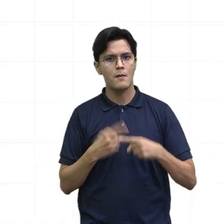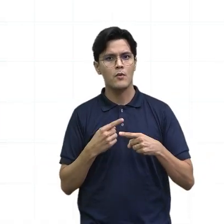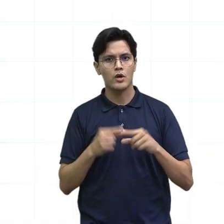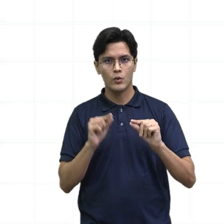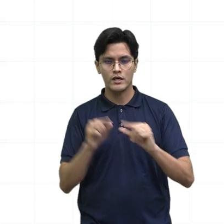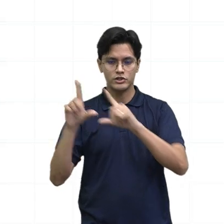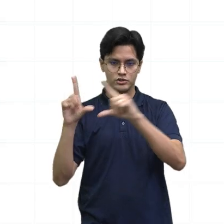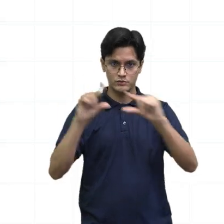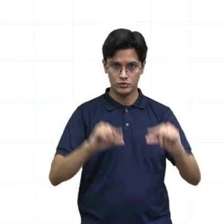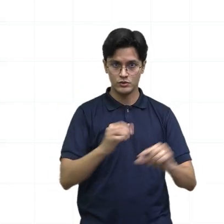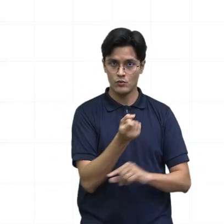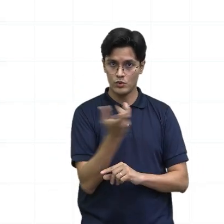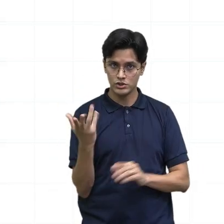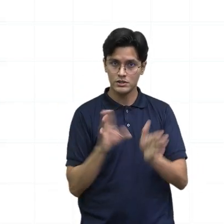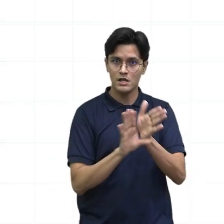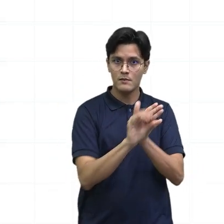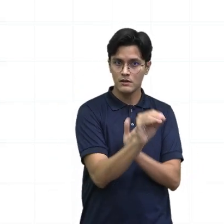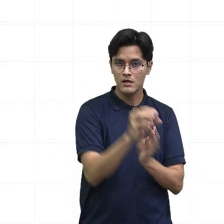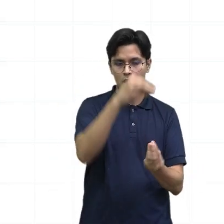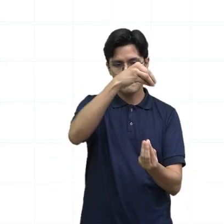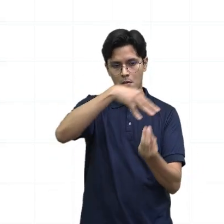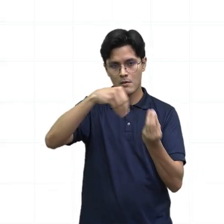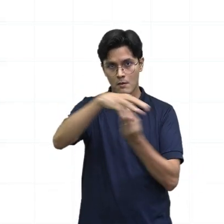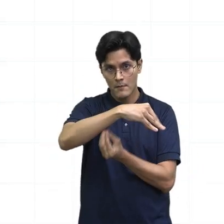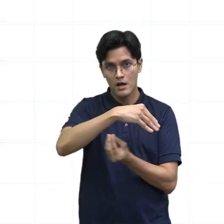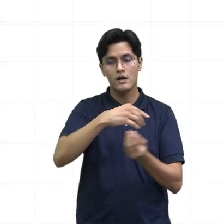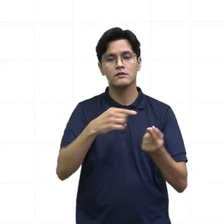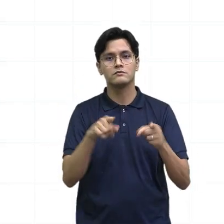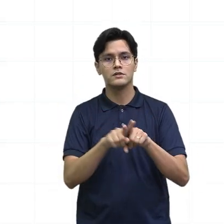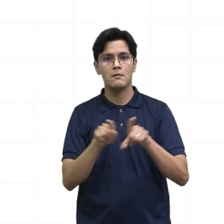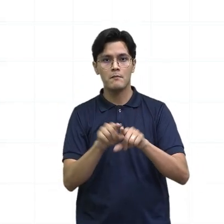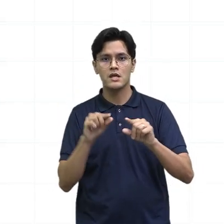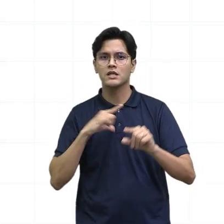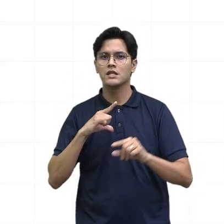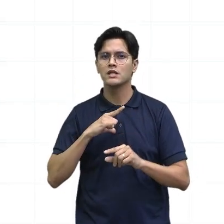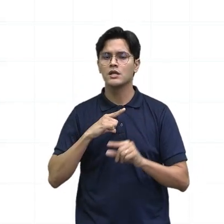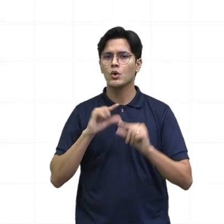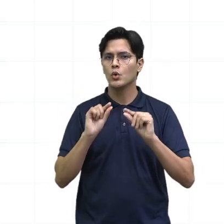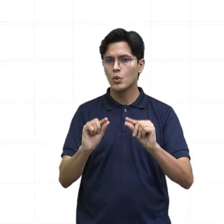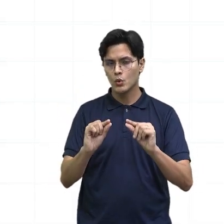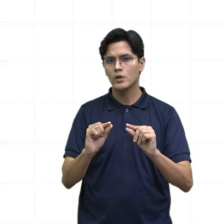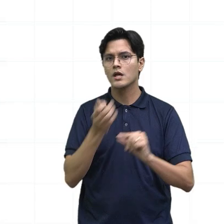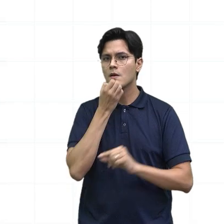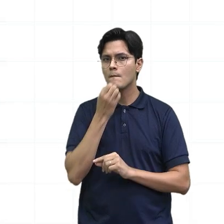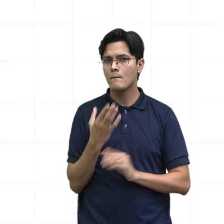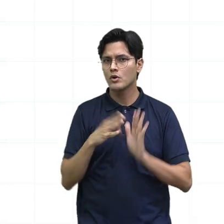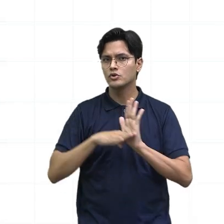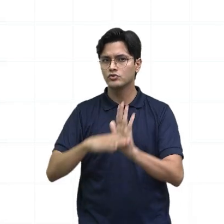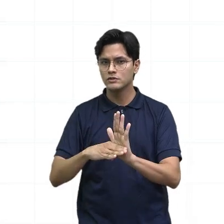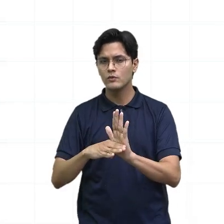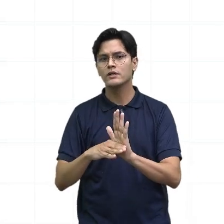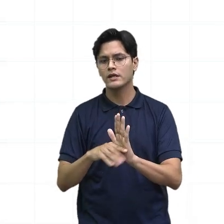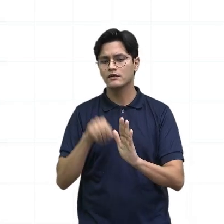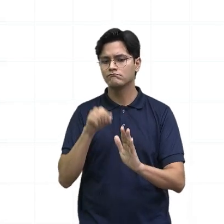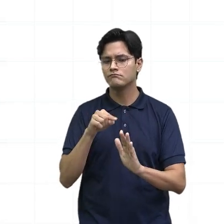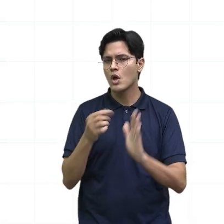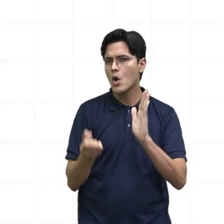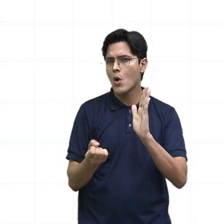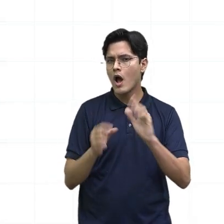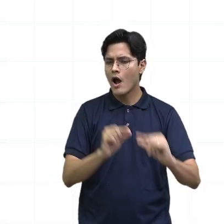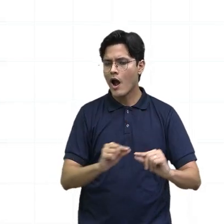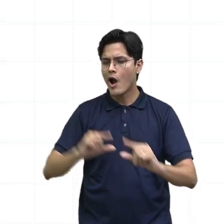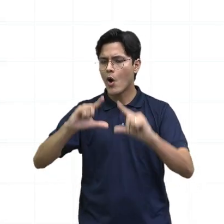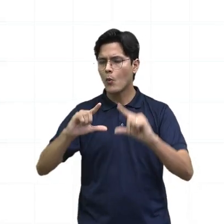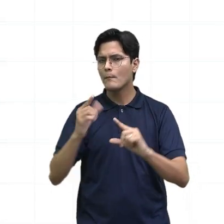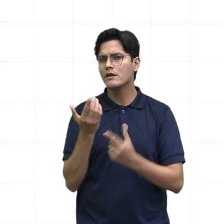bactérias, coliformes, bolores e leveduras. Como vantagens, não produz odores e sabores desagradáveis ao produto, não